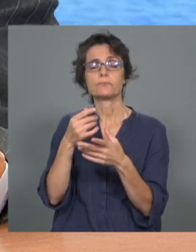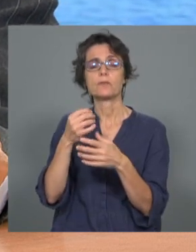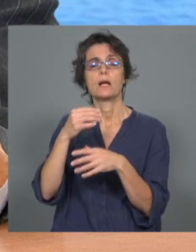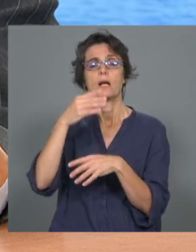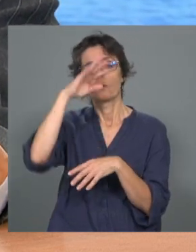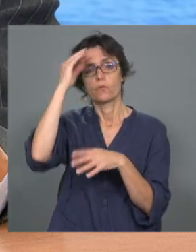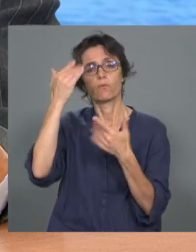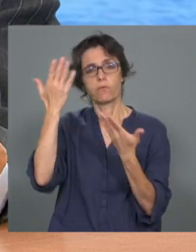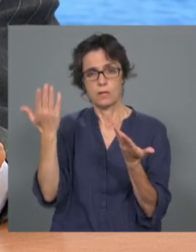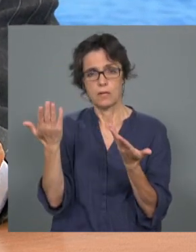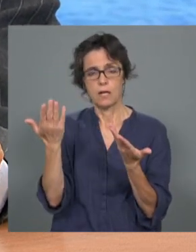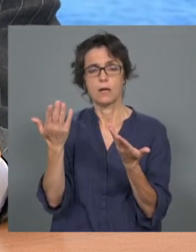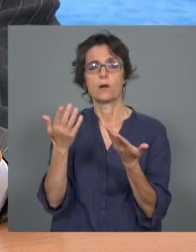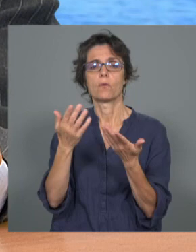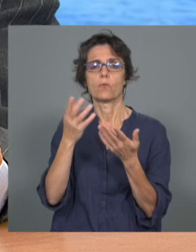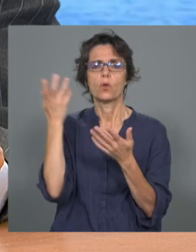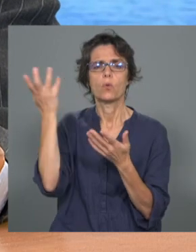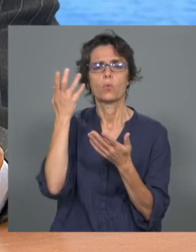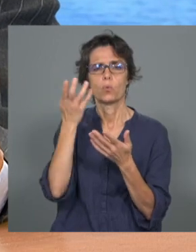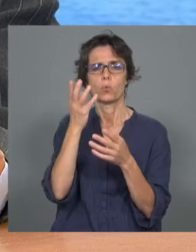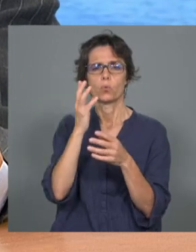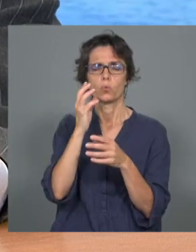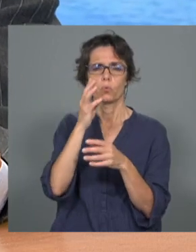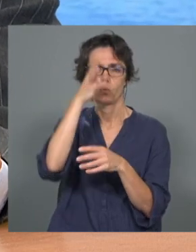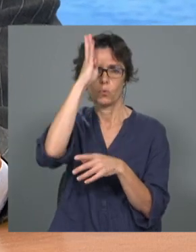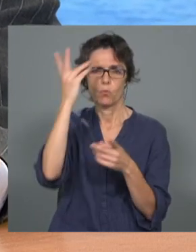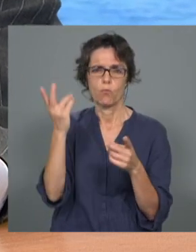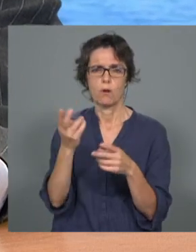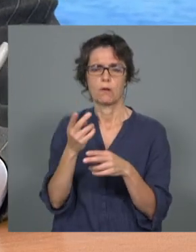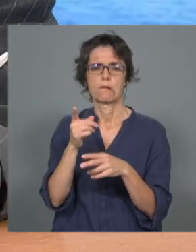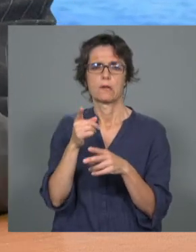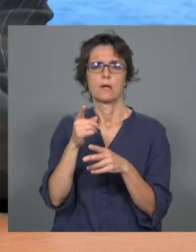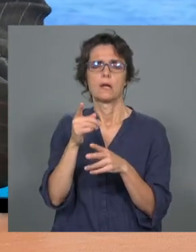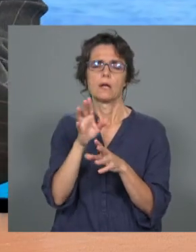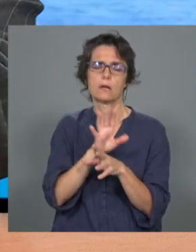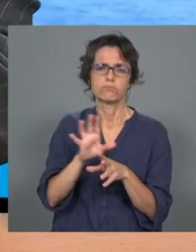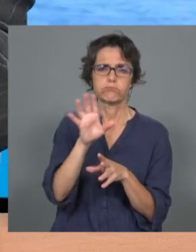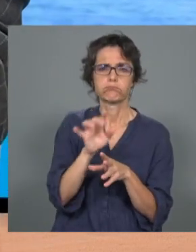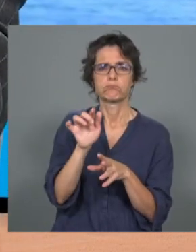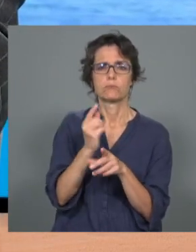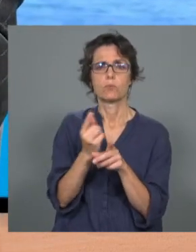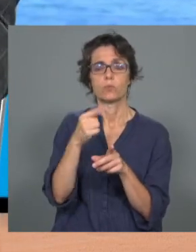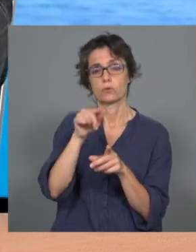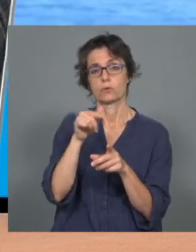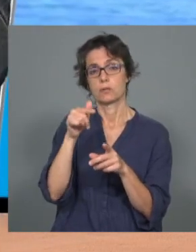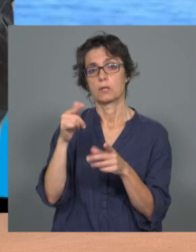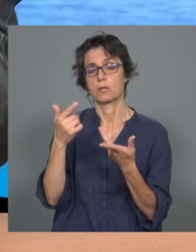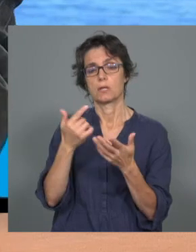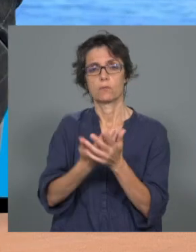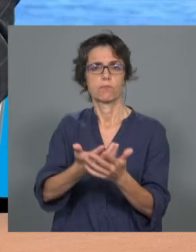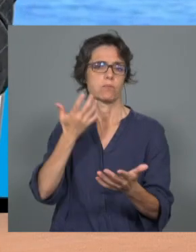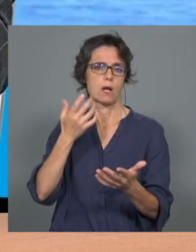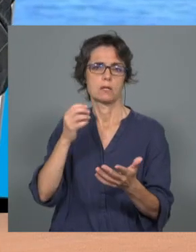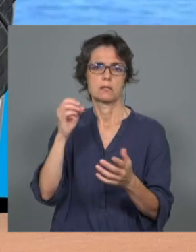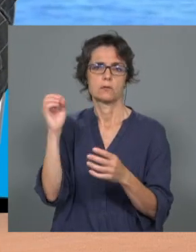muito a cultura romana e a cultura ocidental, porque estávamos no apogeu da expressão do